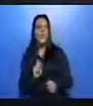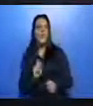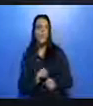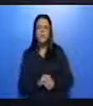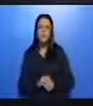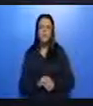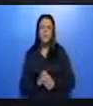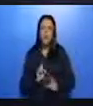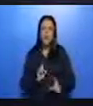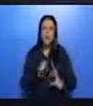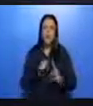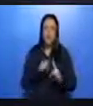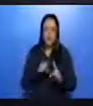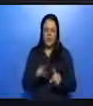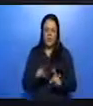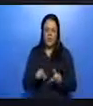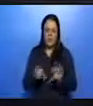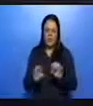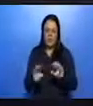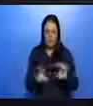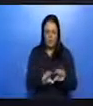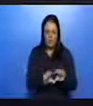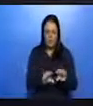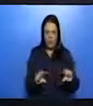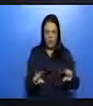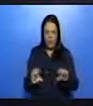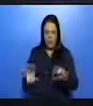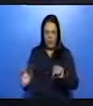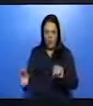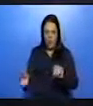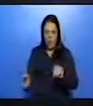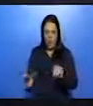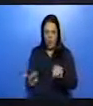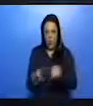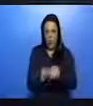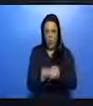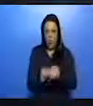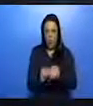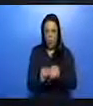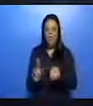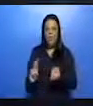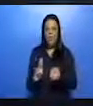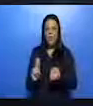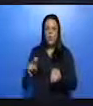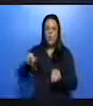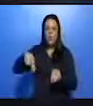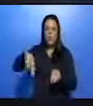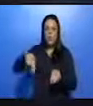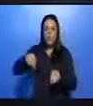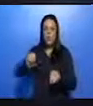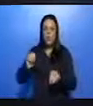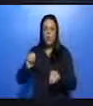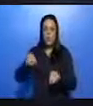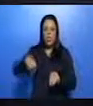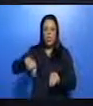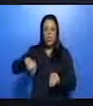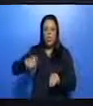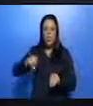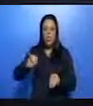nome? De complemento nominal. Ó, não é complemento verbal. Ela vai completar o quê